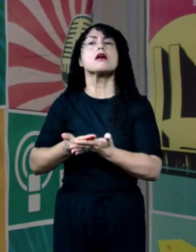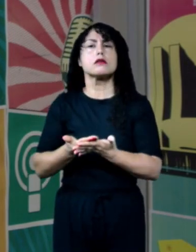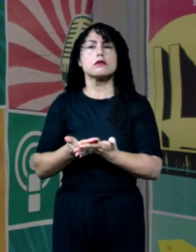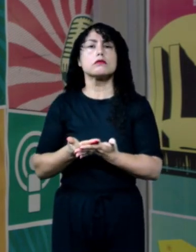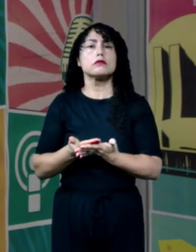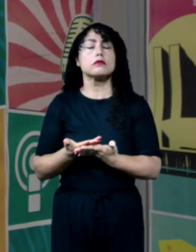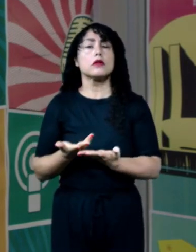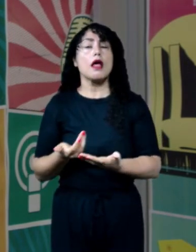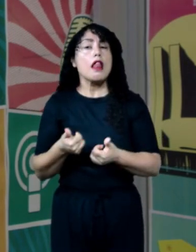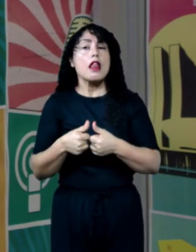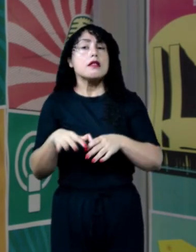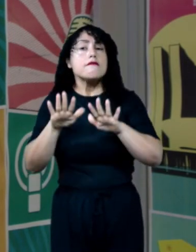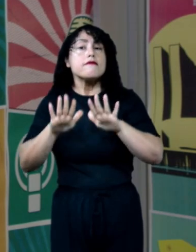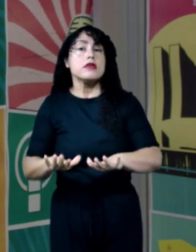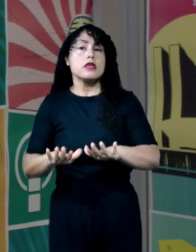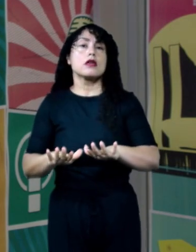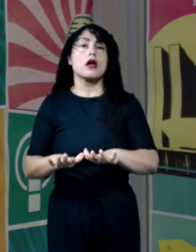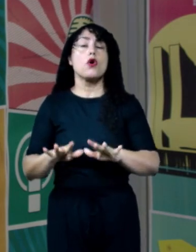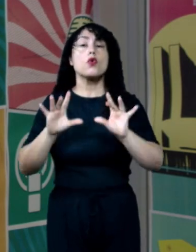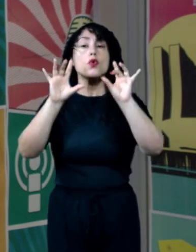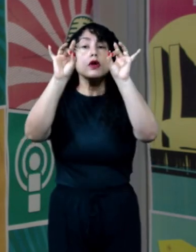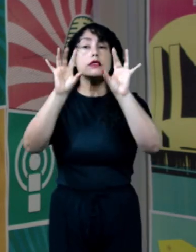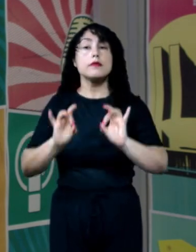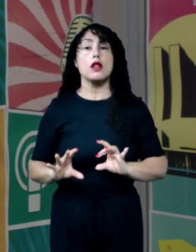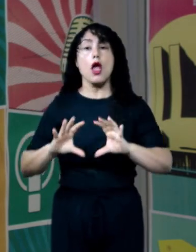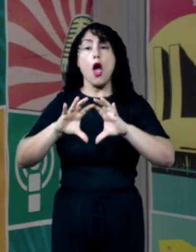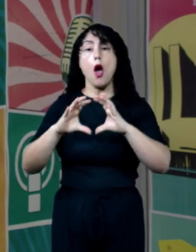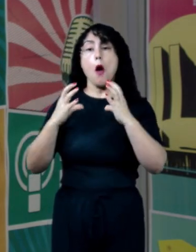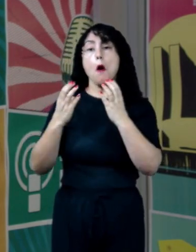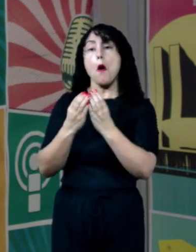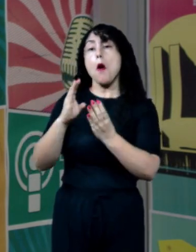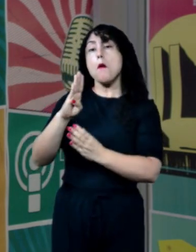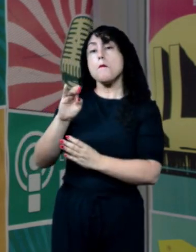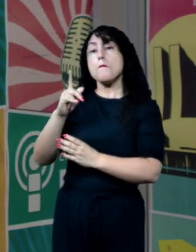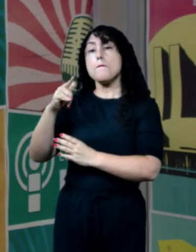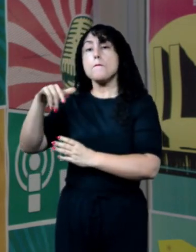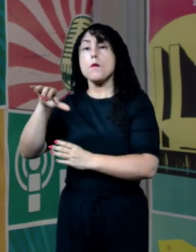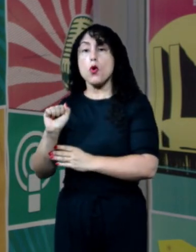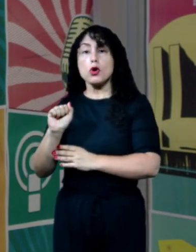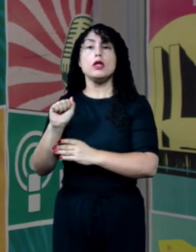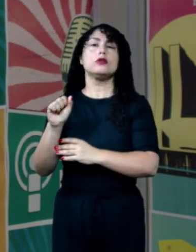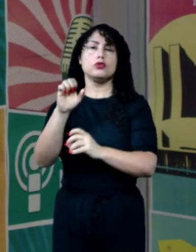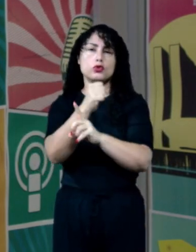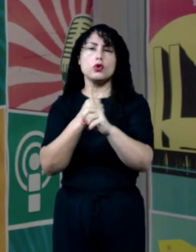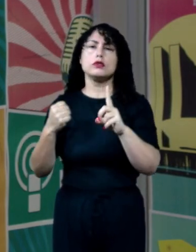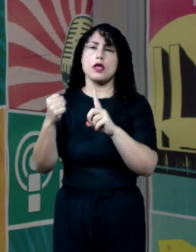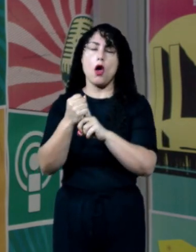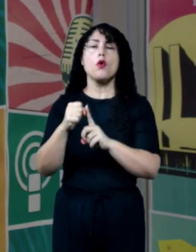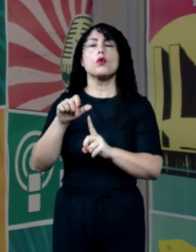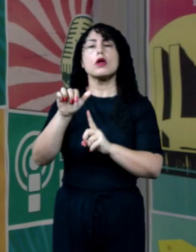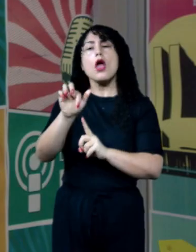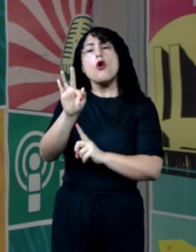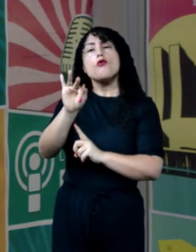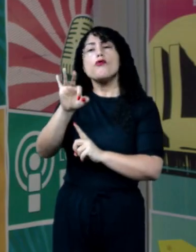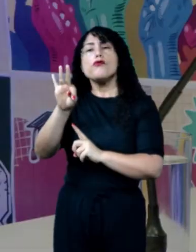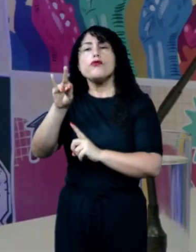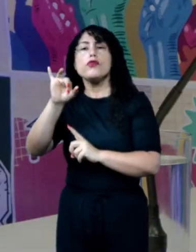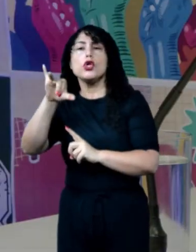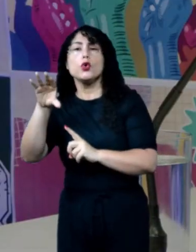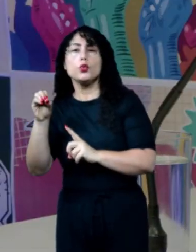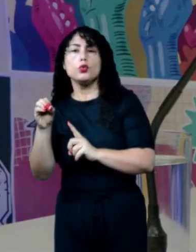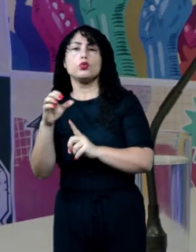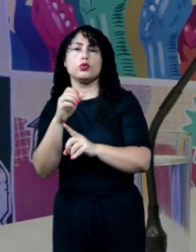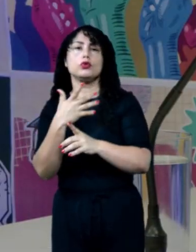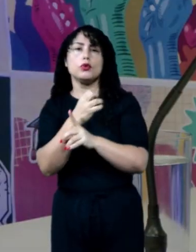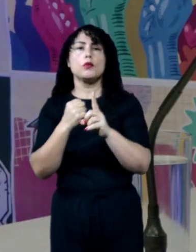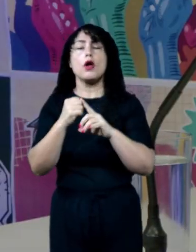presa naquilo ali. É o que outros especialistas vão chamar de bolha social. São os filtros de bolha. né? E cada vez mais nós temos até